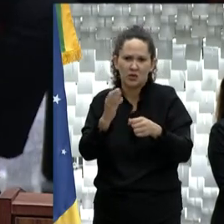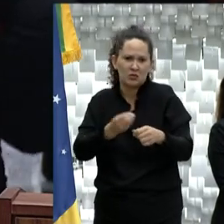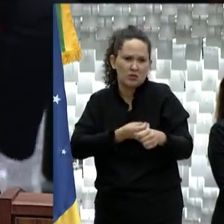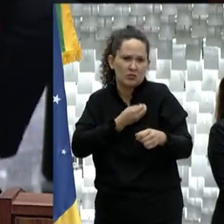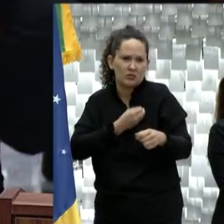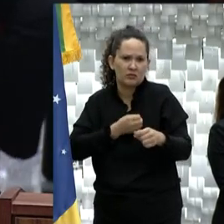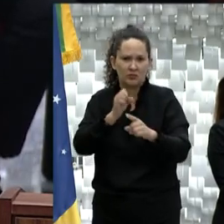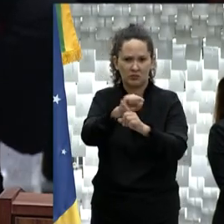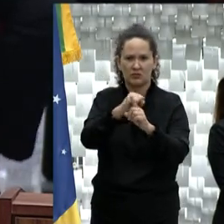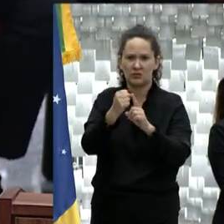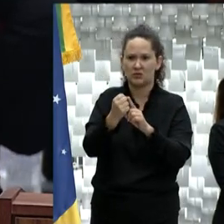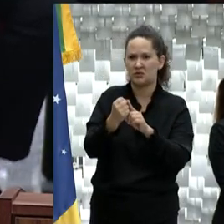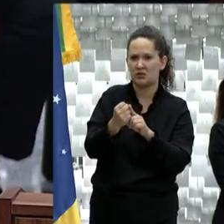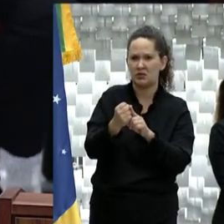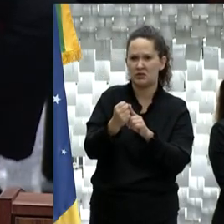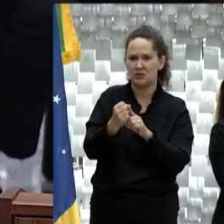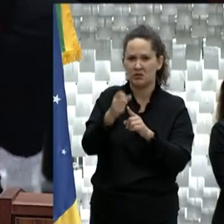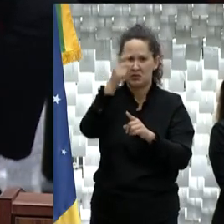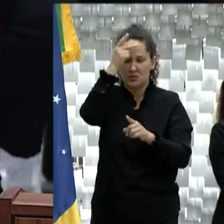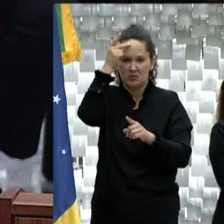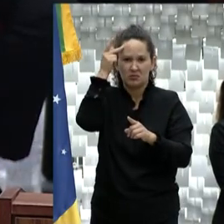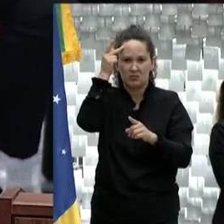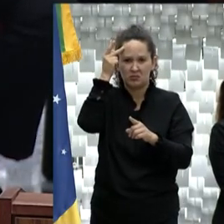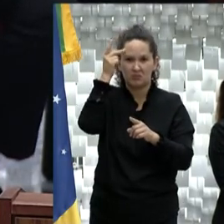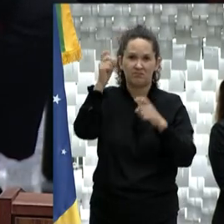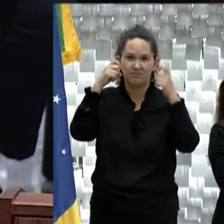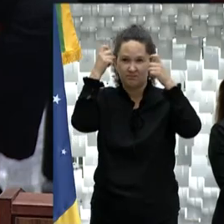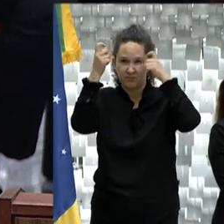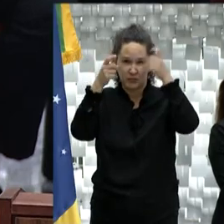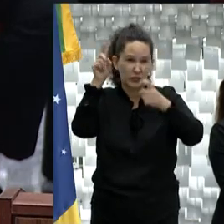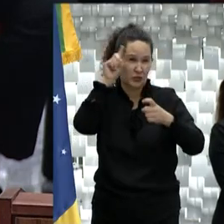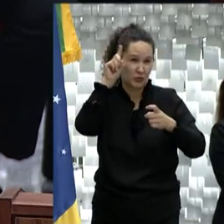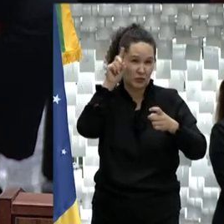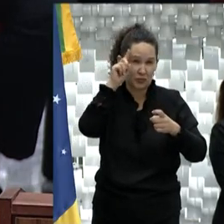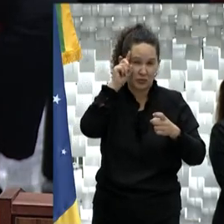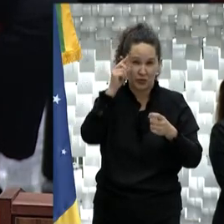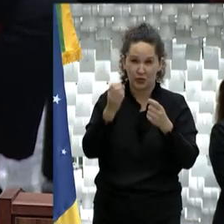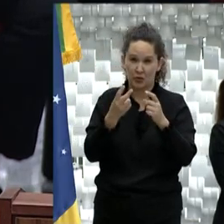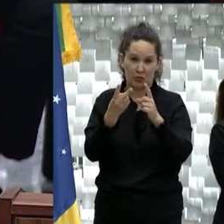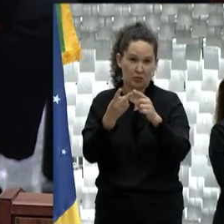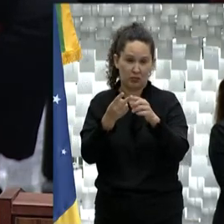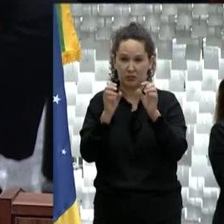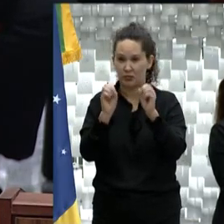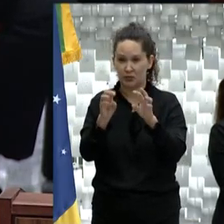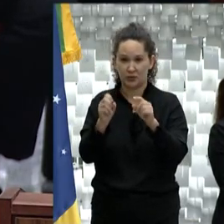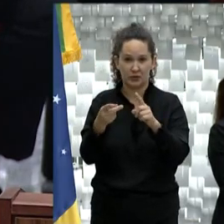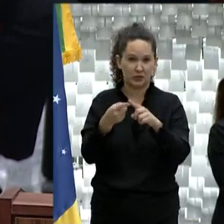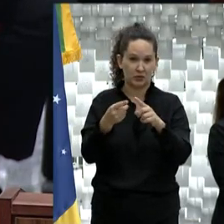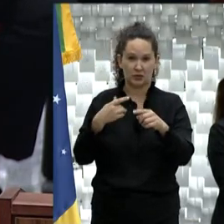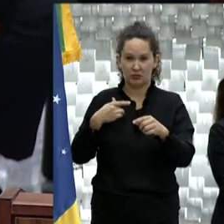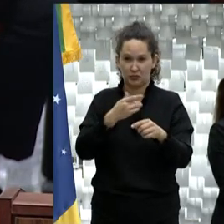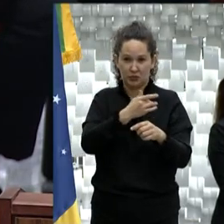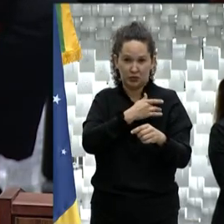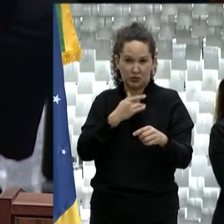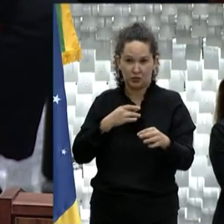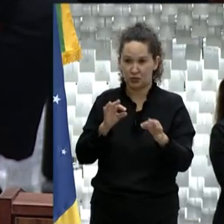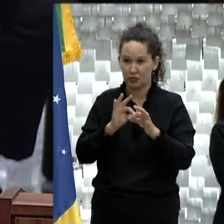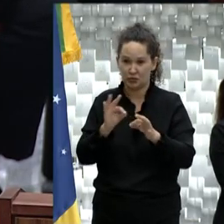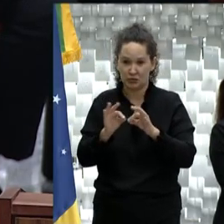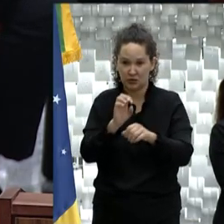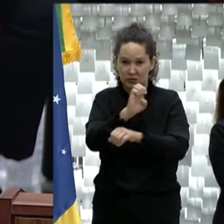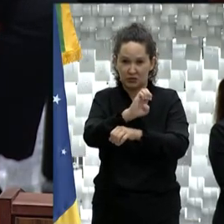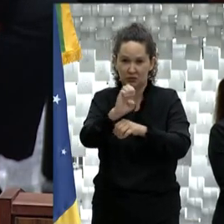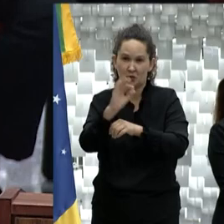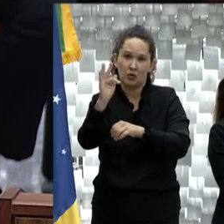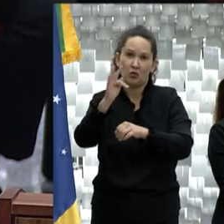cidadãos brasileiros no cotidiano de suas preocupações, como a educação e a saúde, a infraestrutura, um